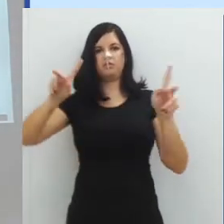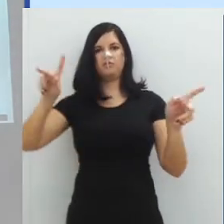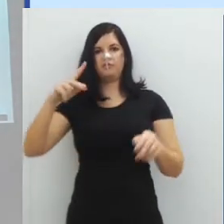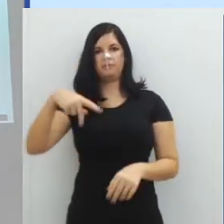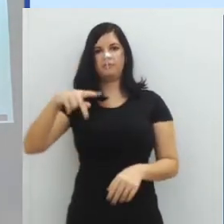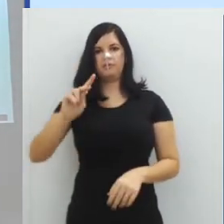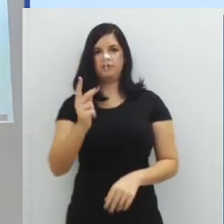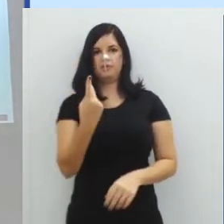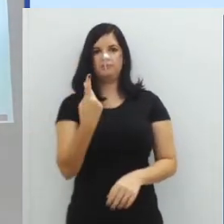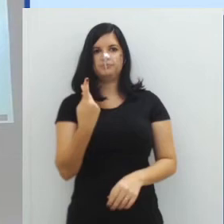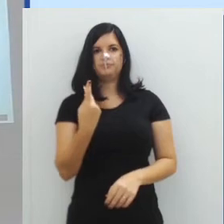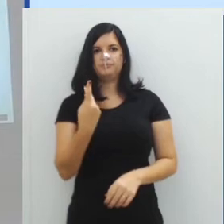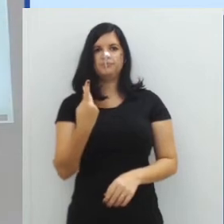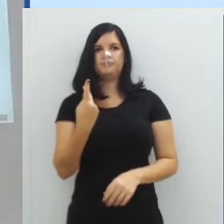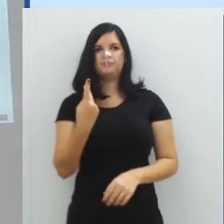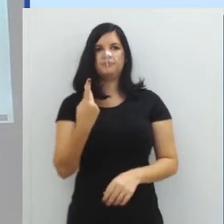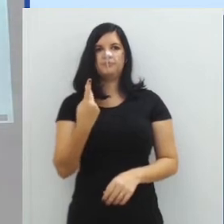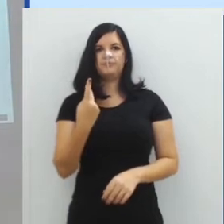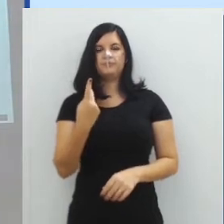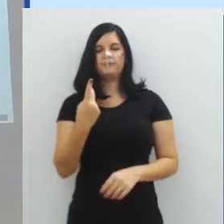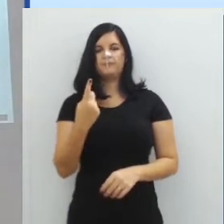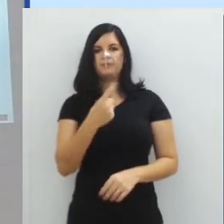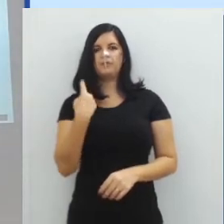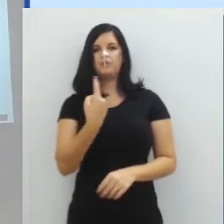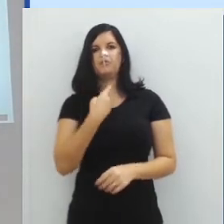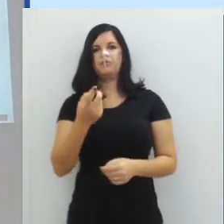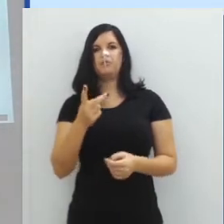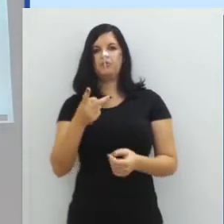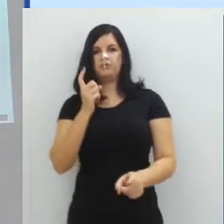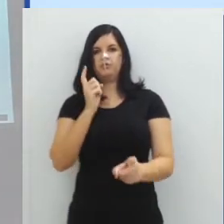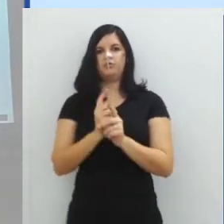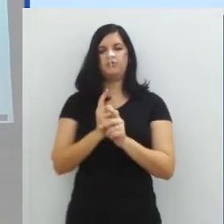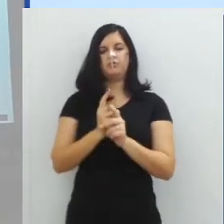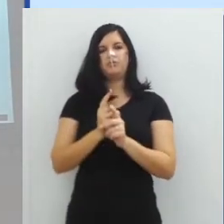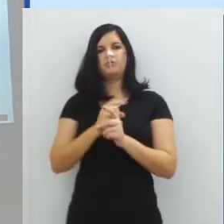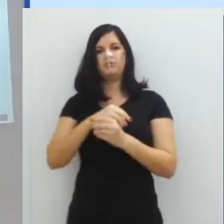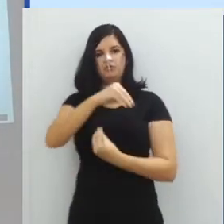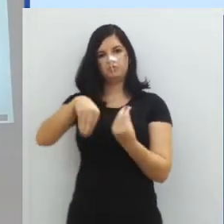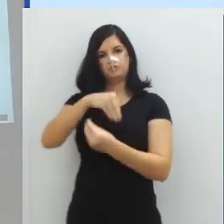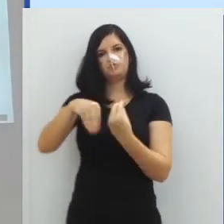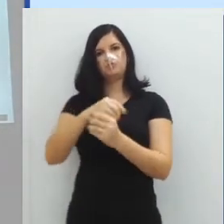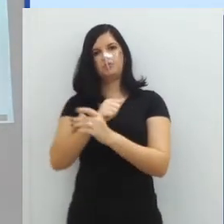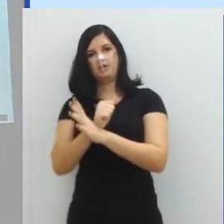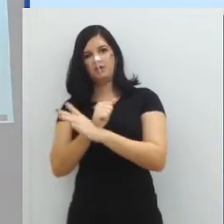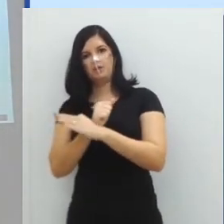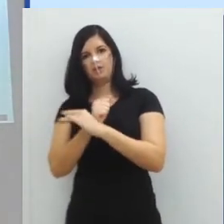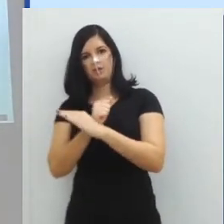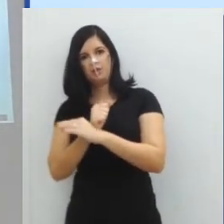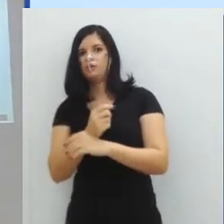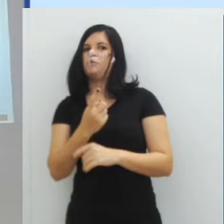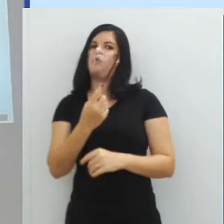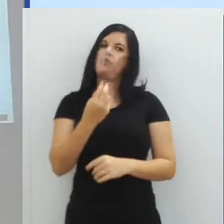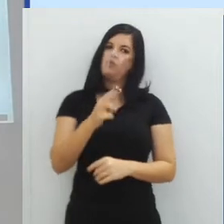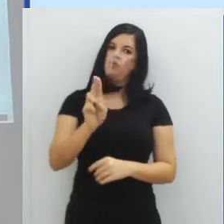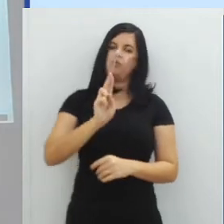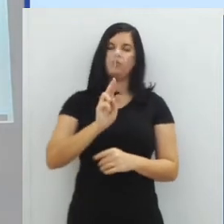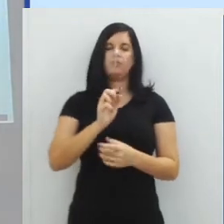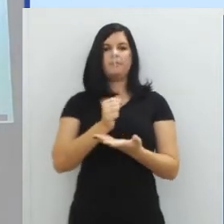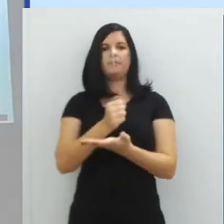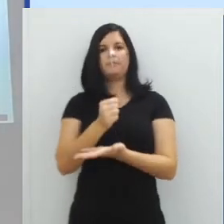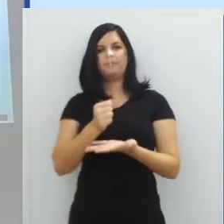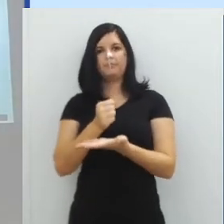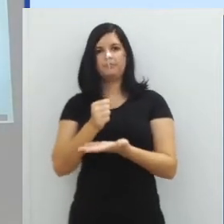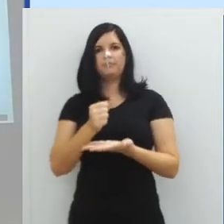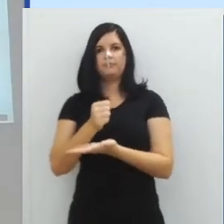de pH, né? E hoje a gente pode identificar substâncias que são mais ácidas e substâncias que são